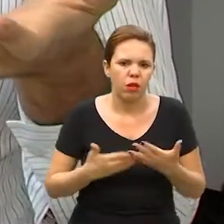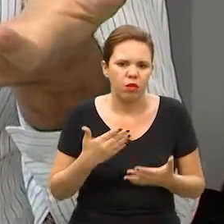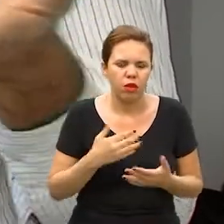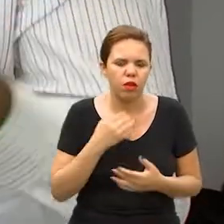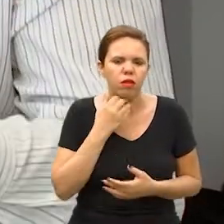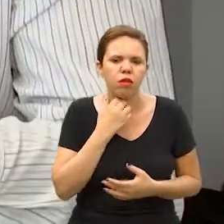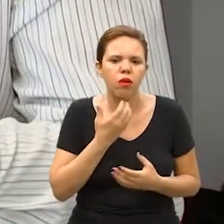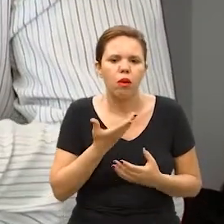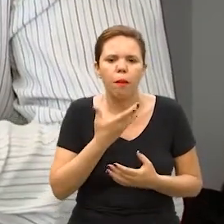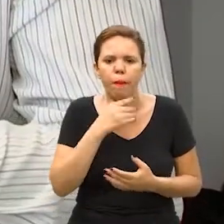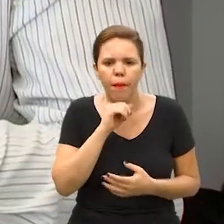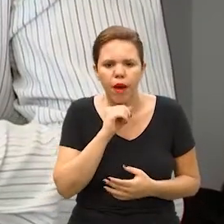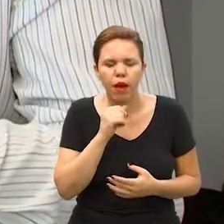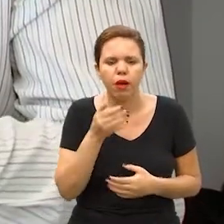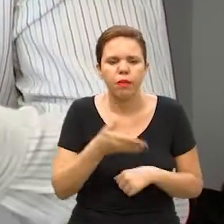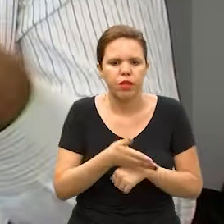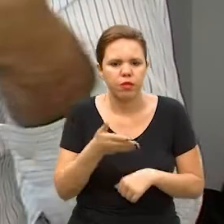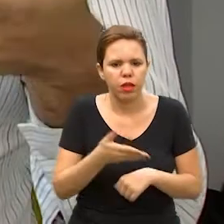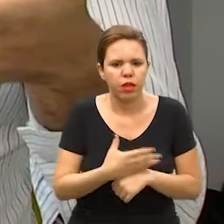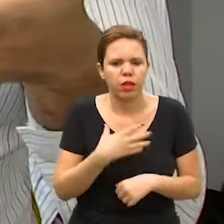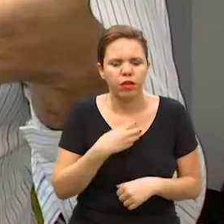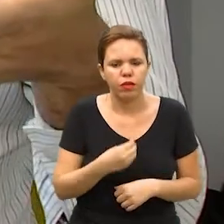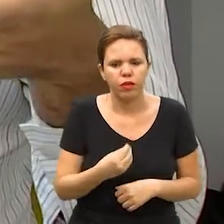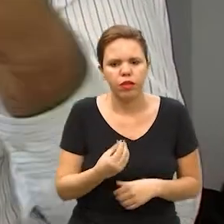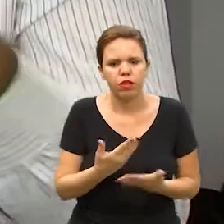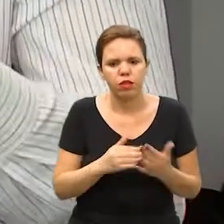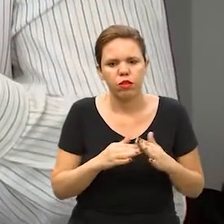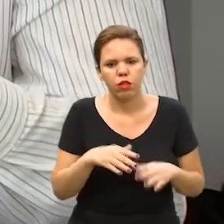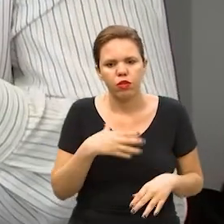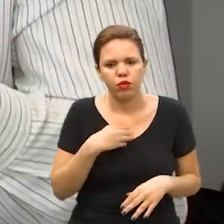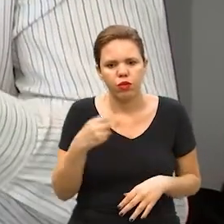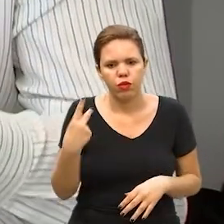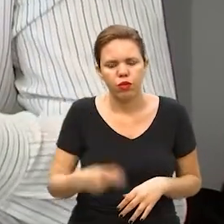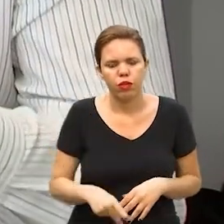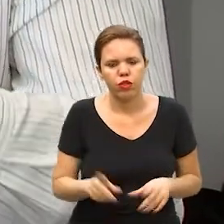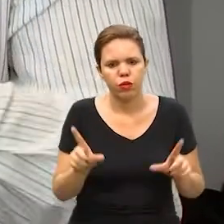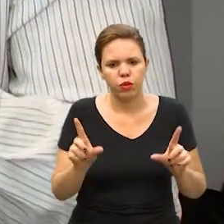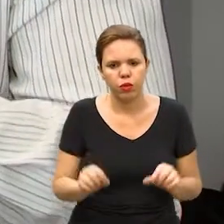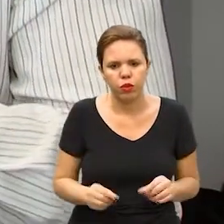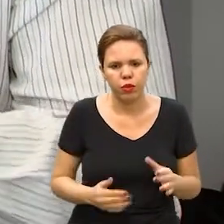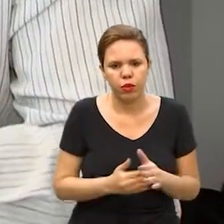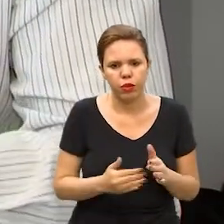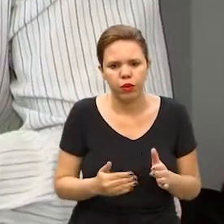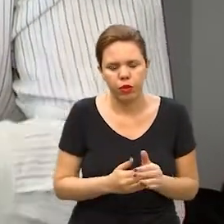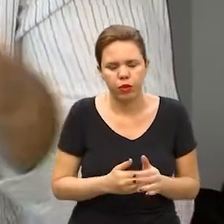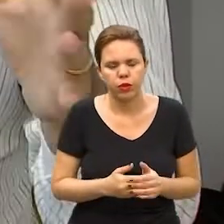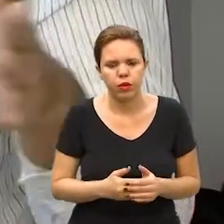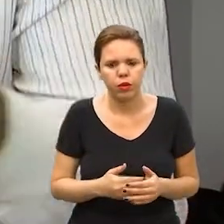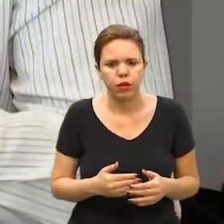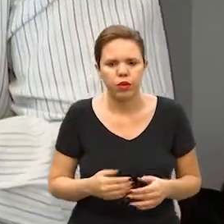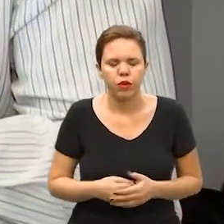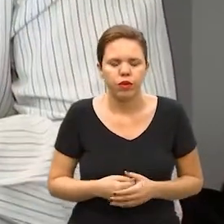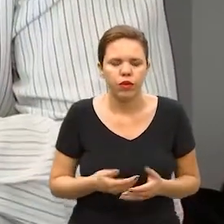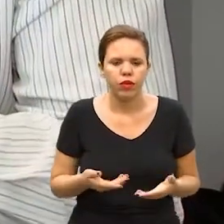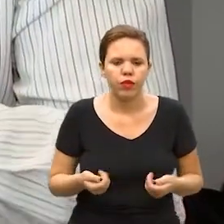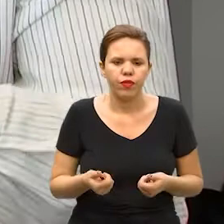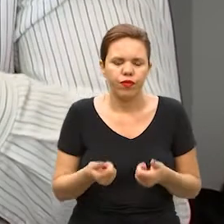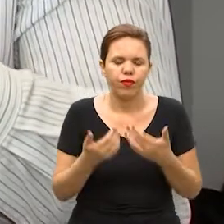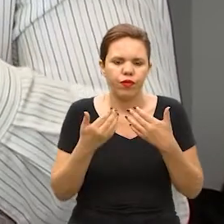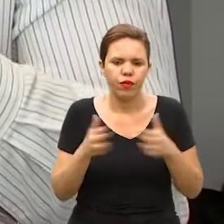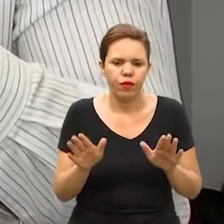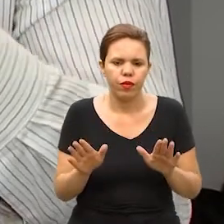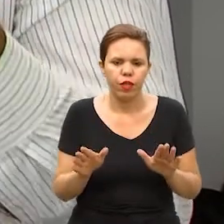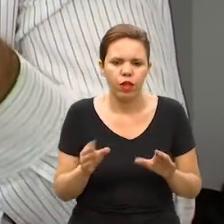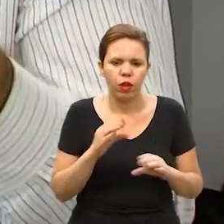o pai a participar mais da vida escolar do filho. Então quando a gente diminui essa barreira, diminui esse muro e facilita a